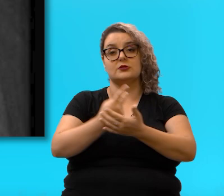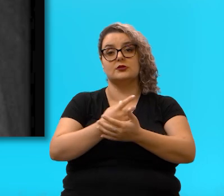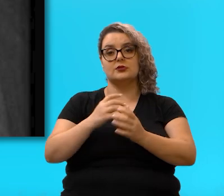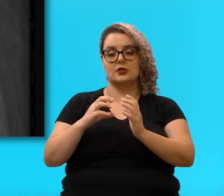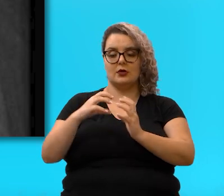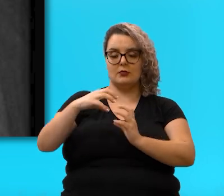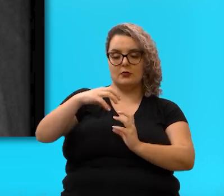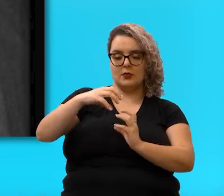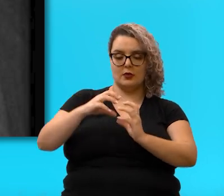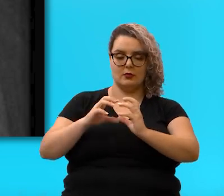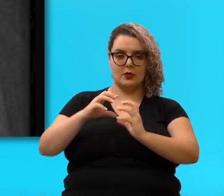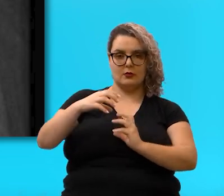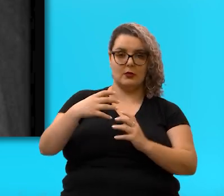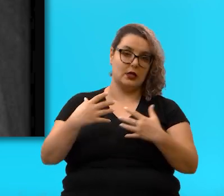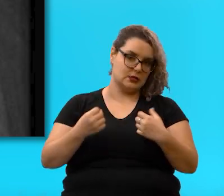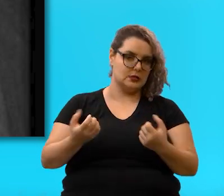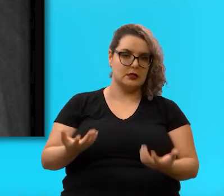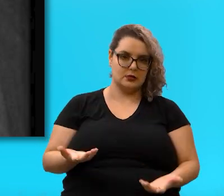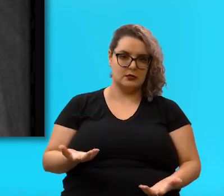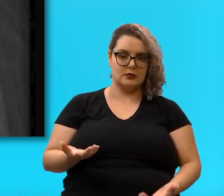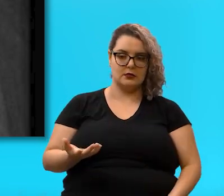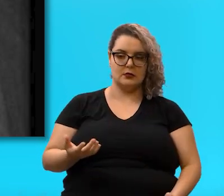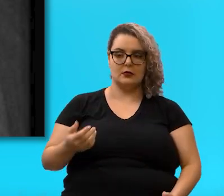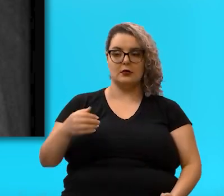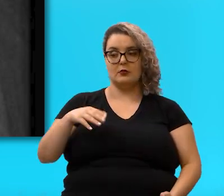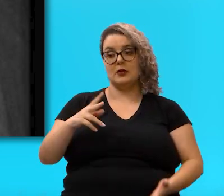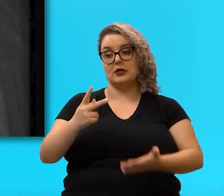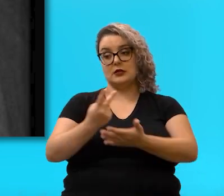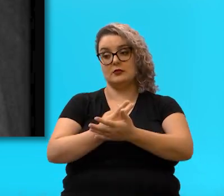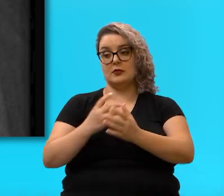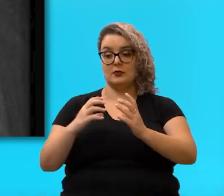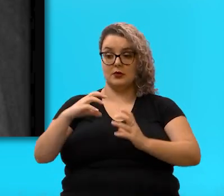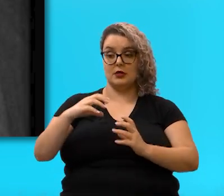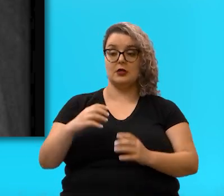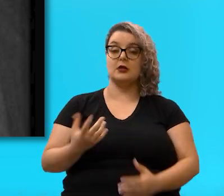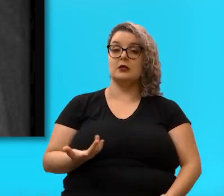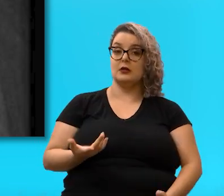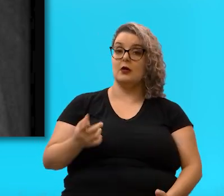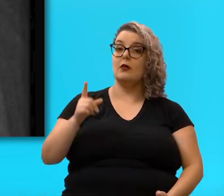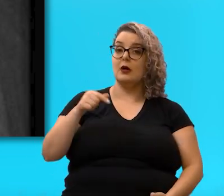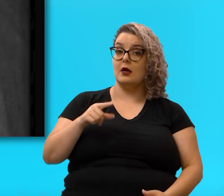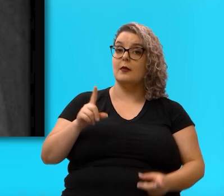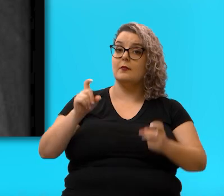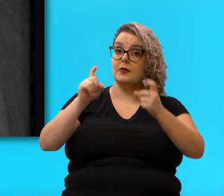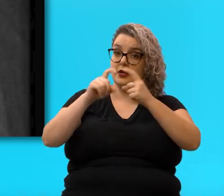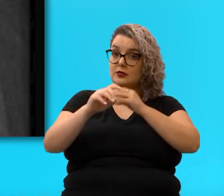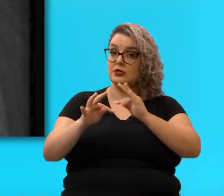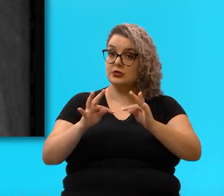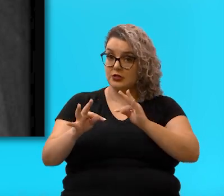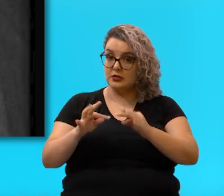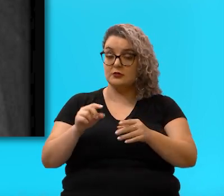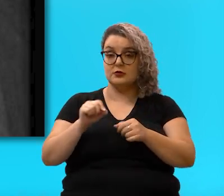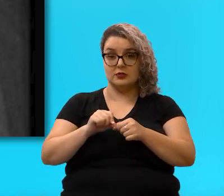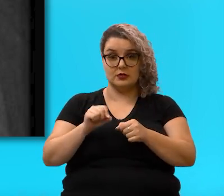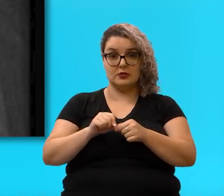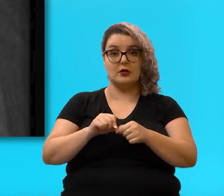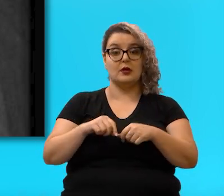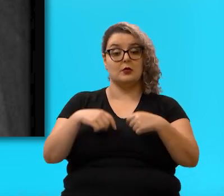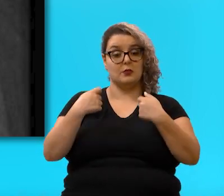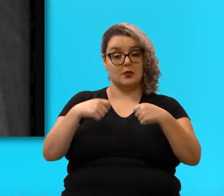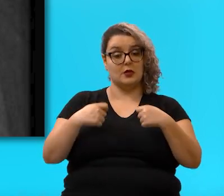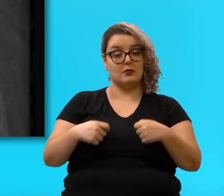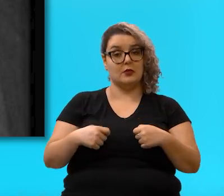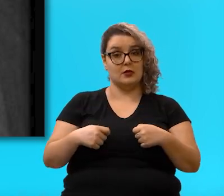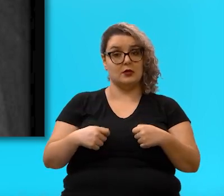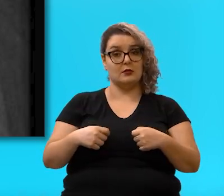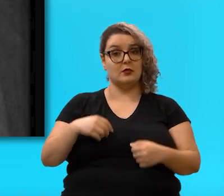de posicionamento, né? Então, mais erros de posicionamento. Então, é uma prótese mais difícil tecnicamente de fazer, que